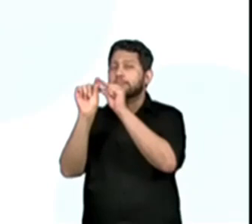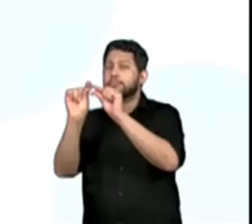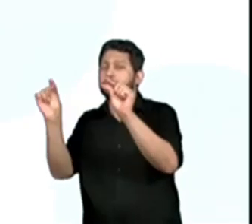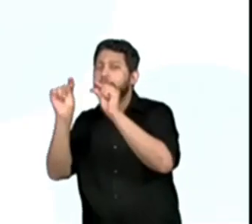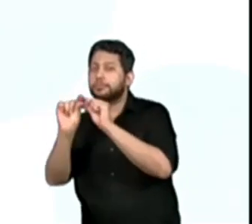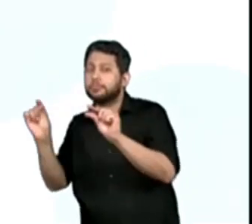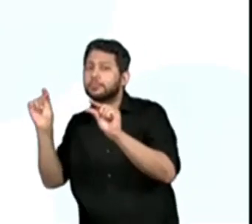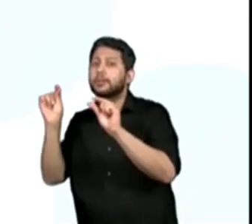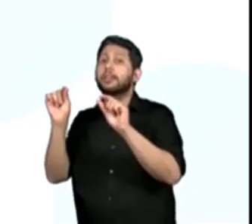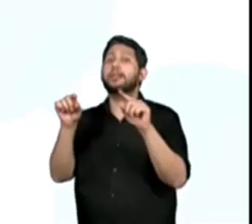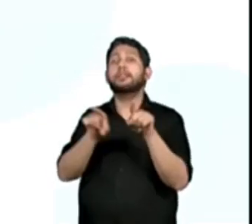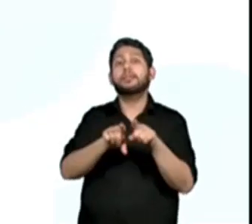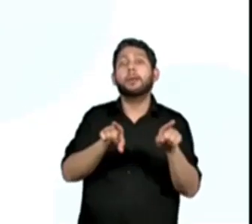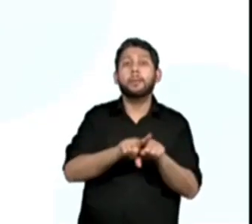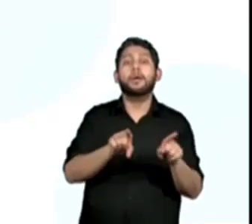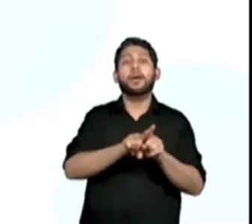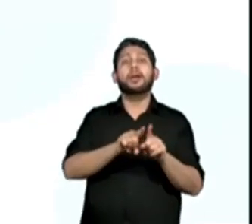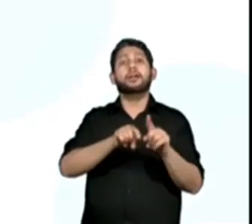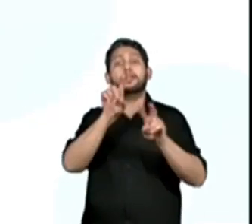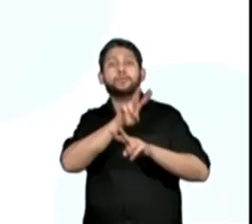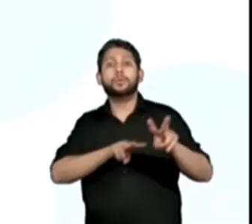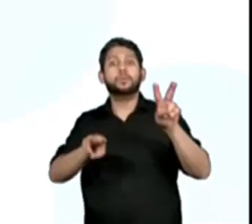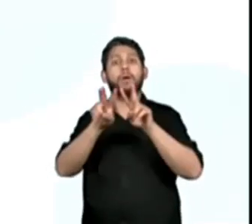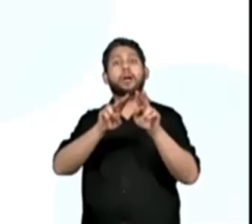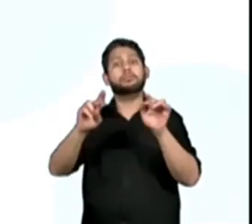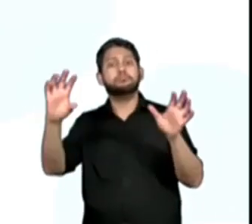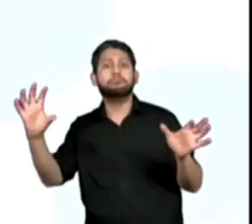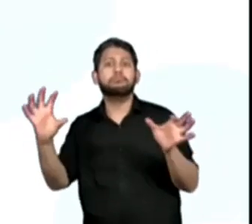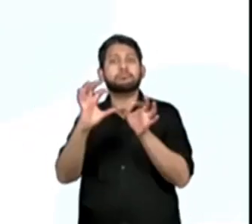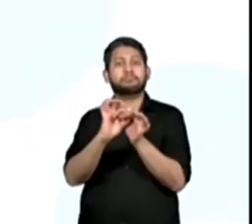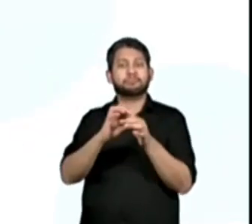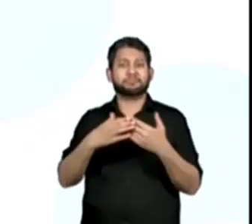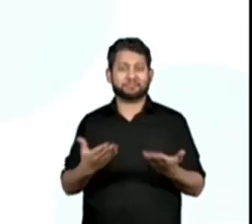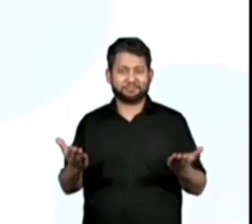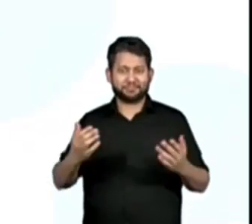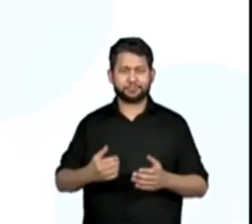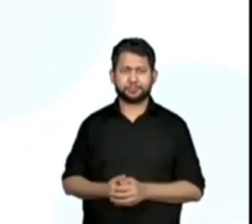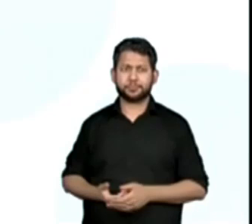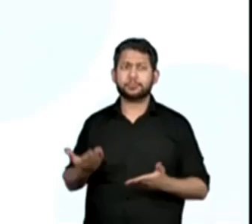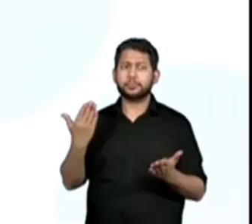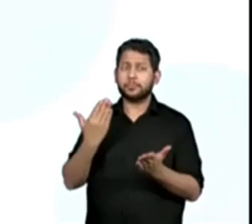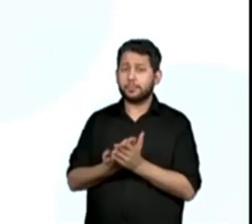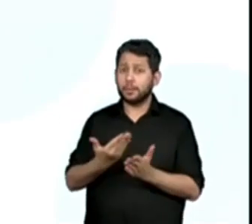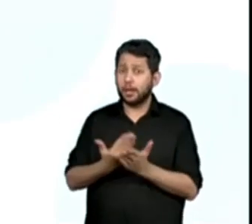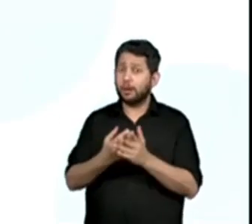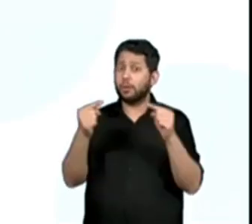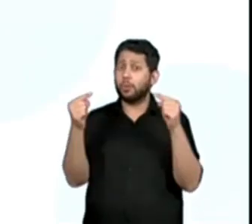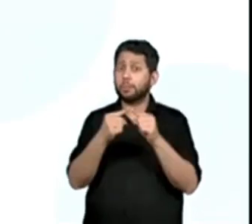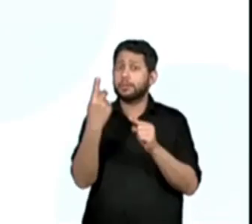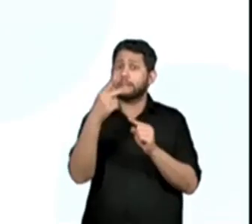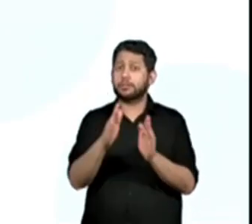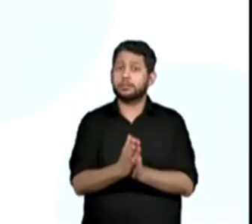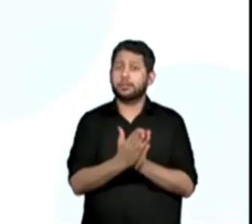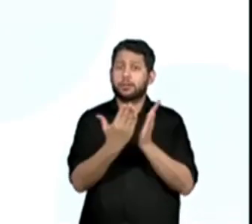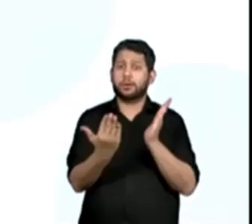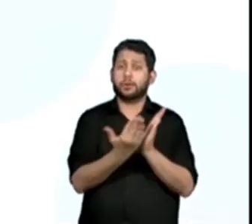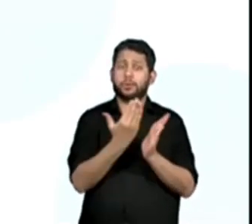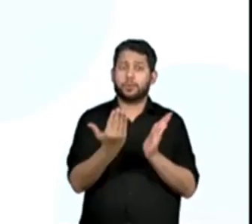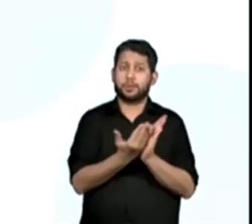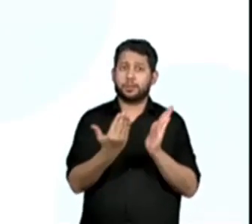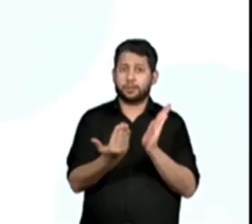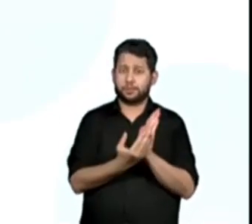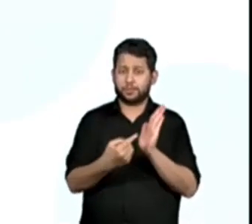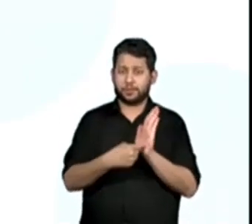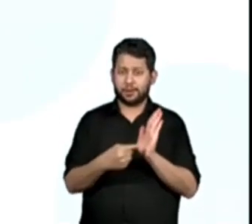não verbais presentes. Lembrando que essa aula refere-se lá no material Aprender